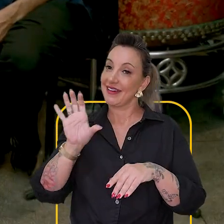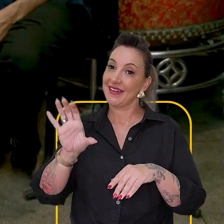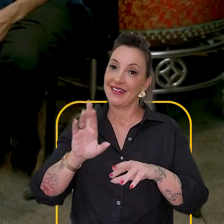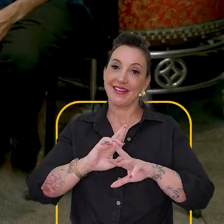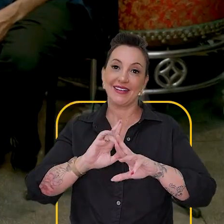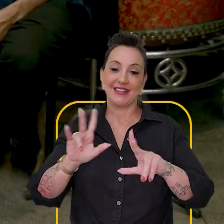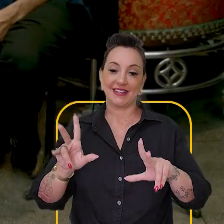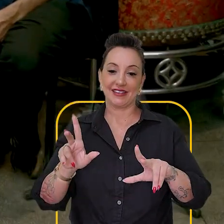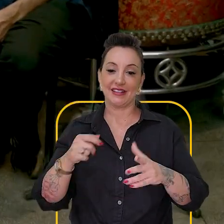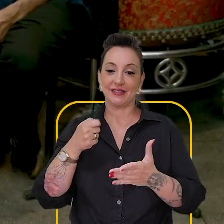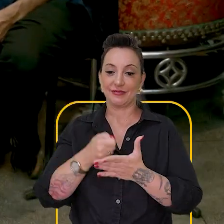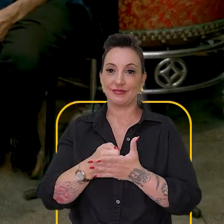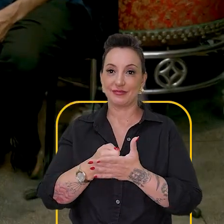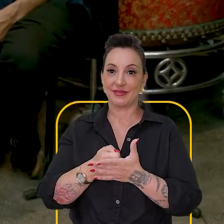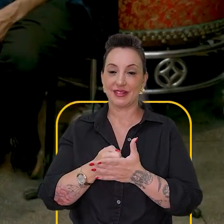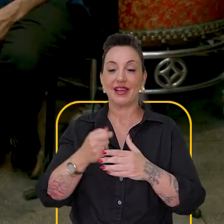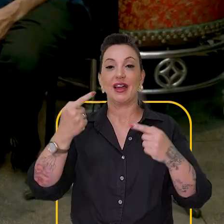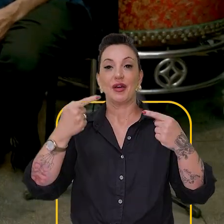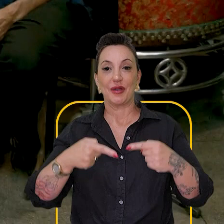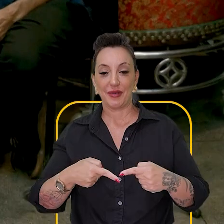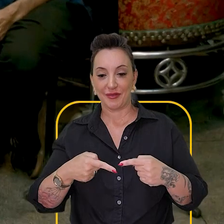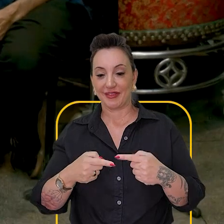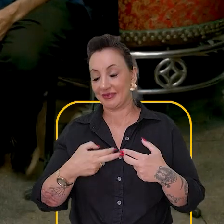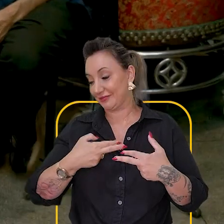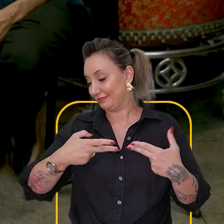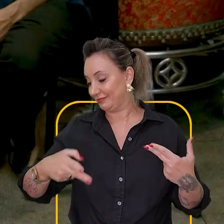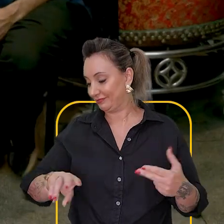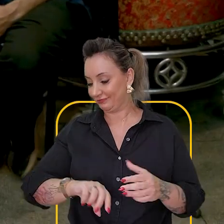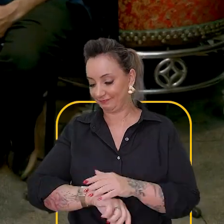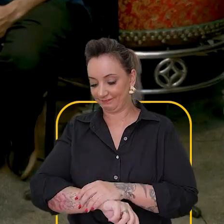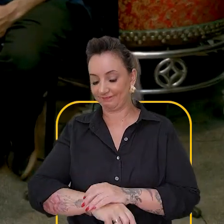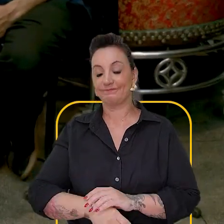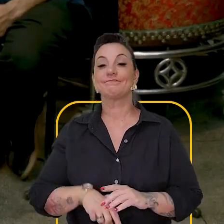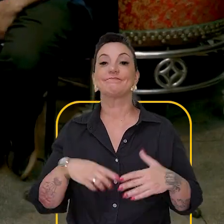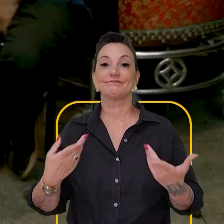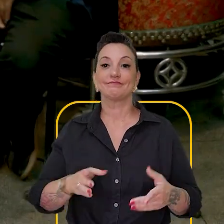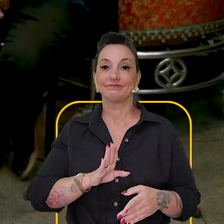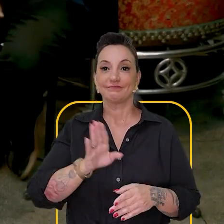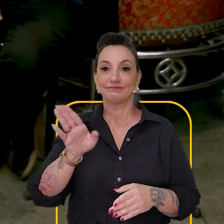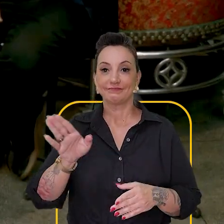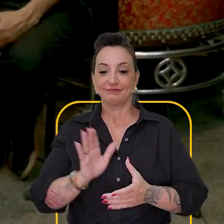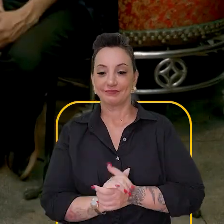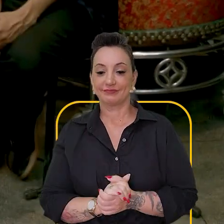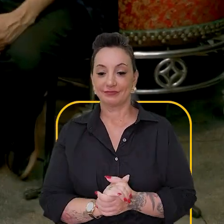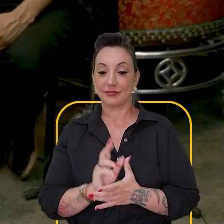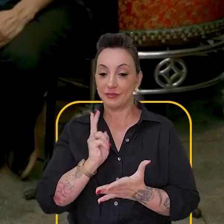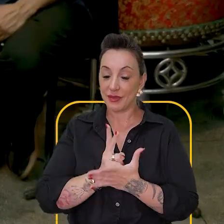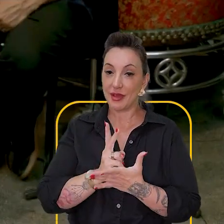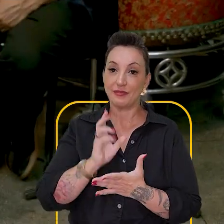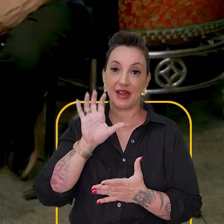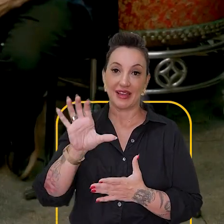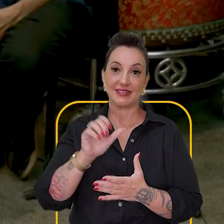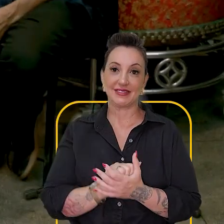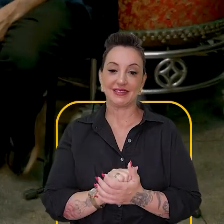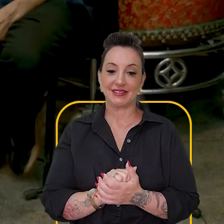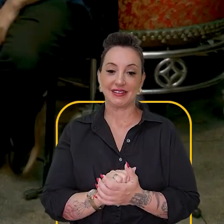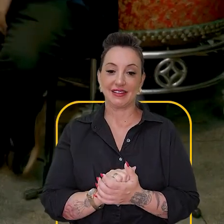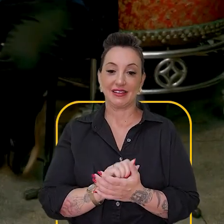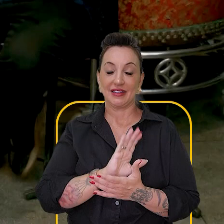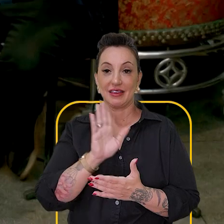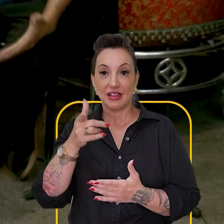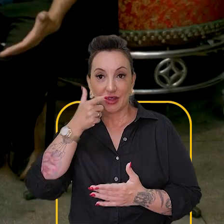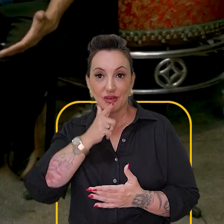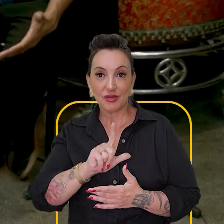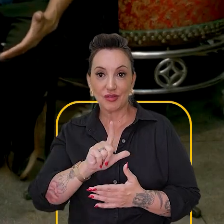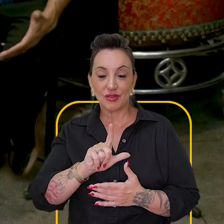para treinar o cara lá recebe para treinar Começa por aí a diferença paga para treinar paga para competir enfim sim então